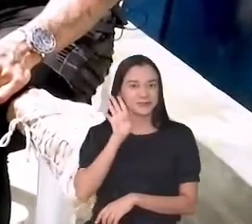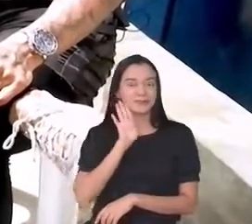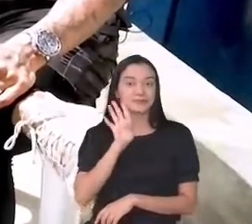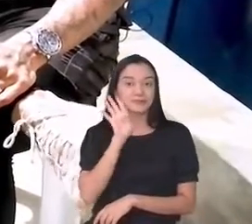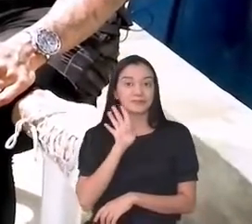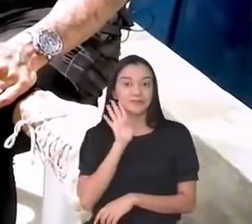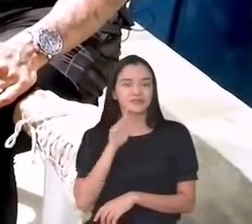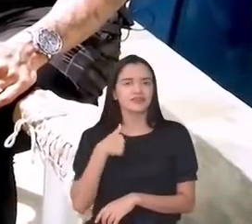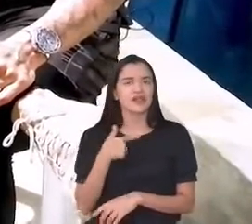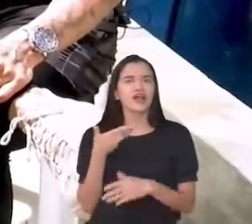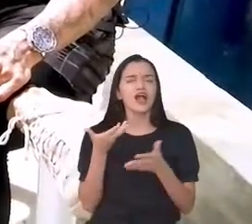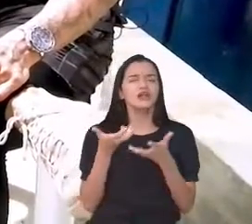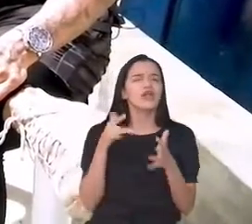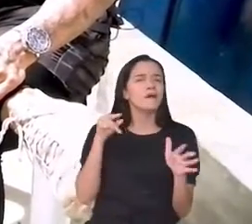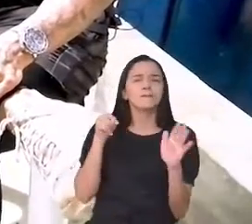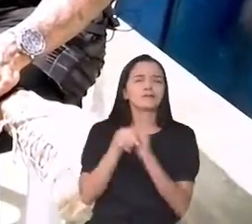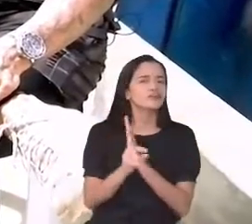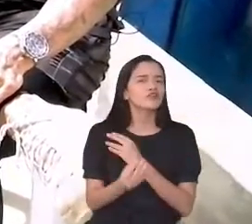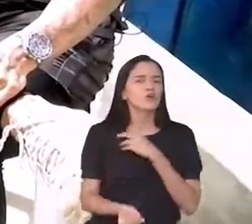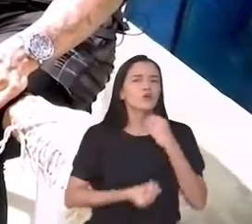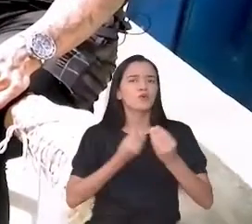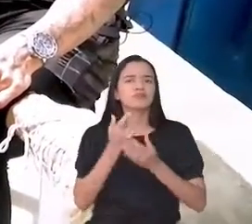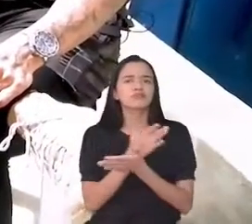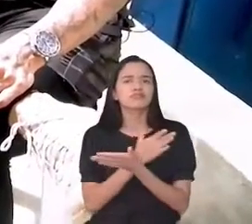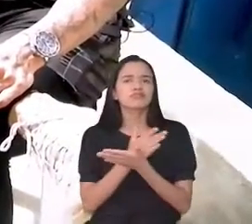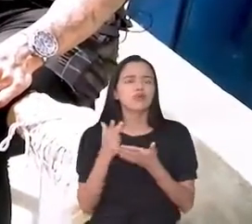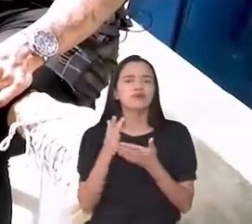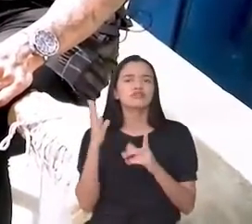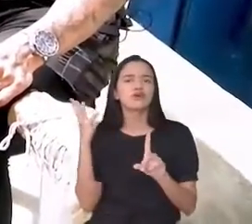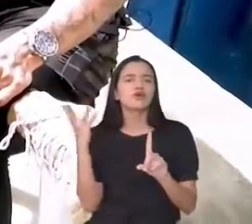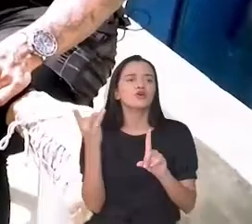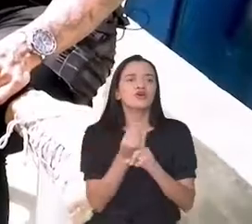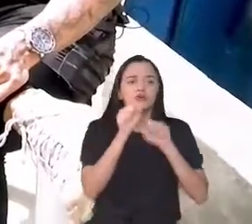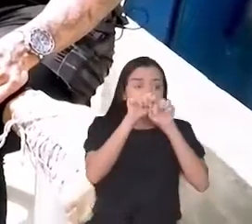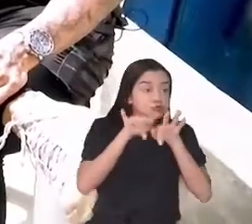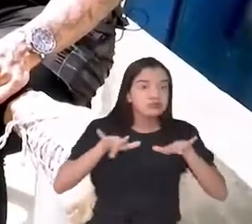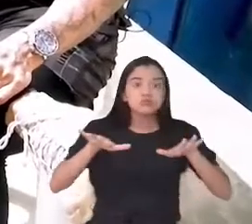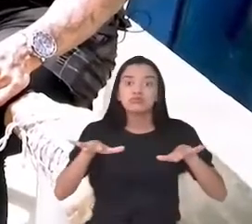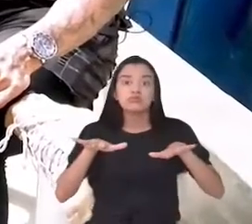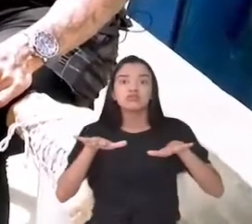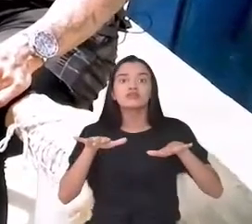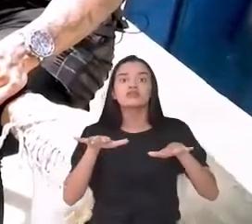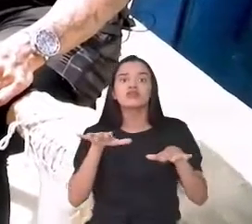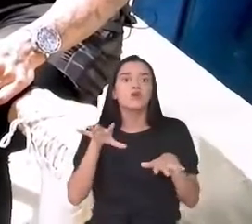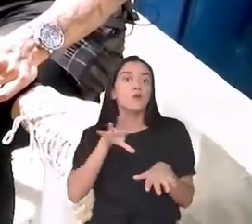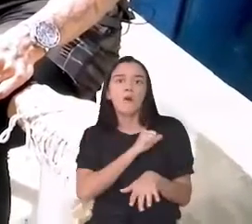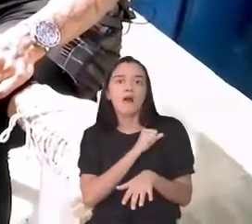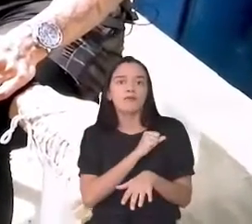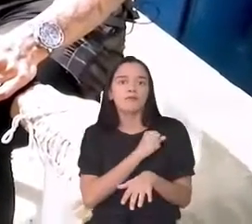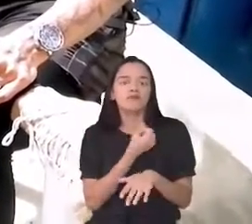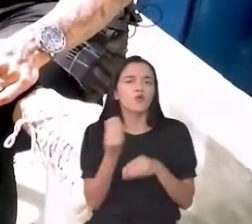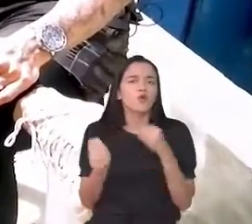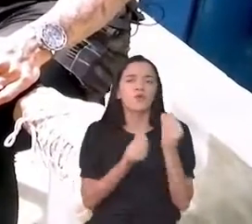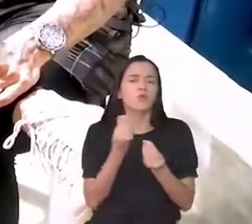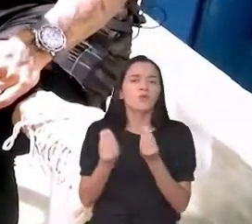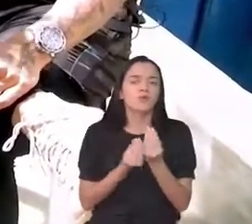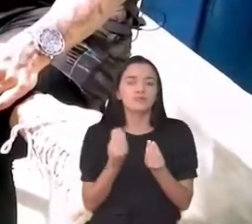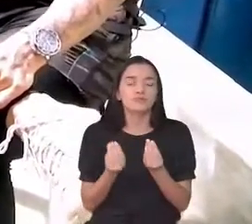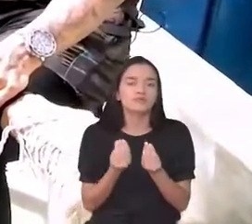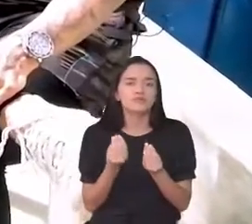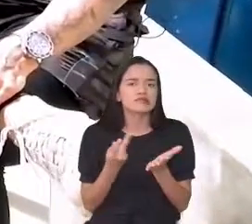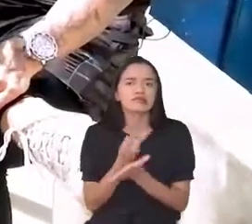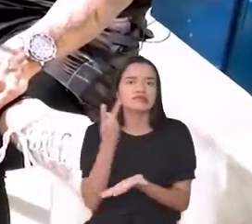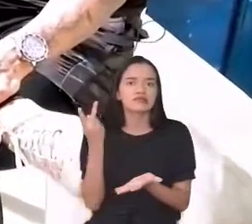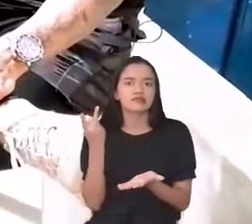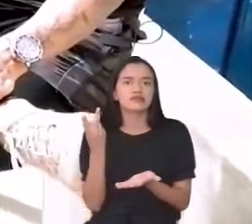E aí, eu queria te perguntar como você começou a espalhar sua arte e por que não o amor? pela cidade. Quando foi que isso aconteceu? Você